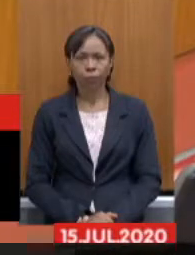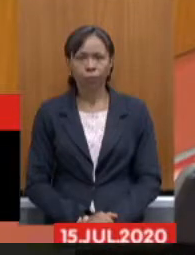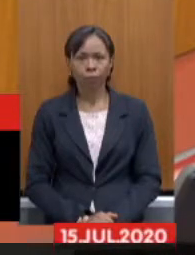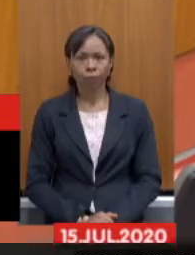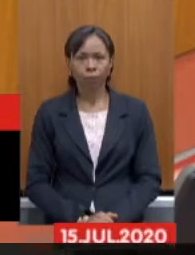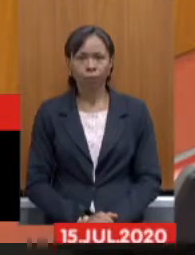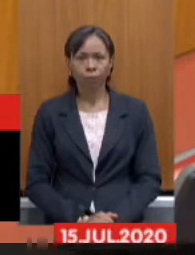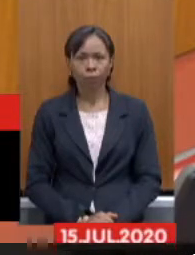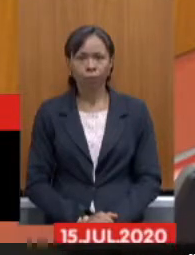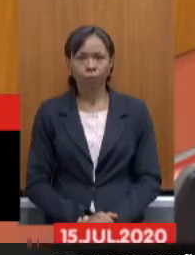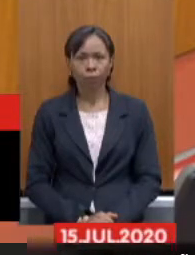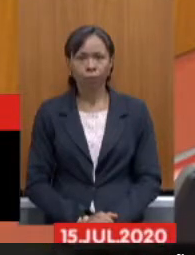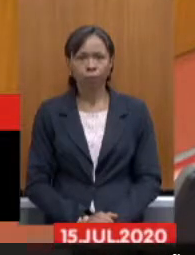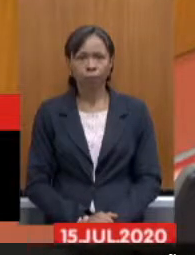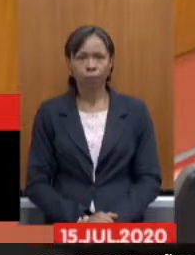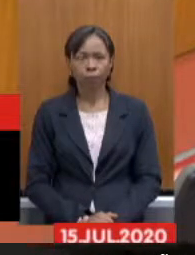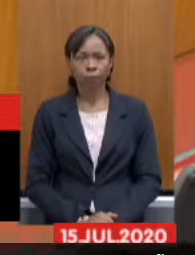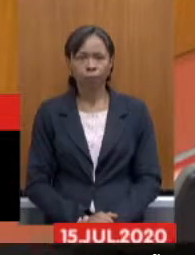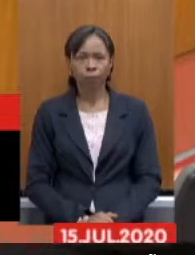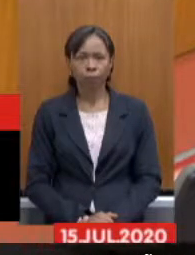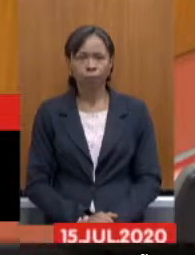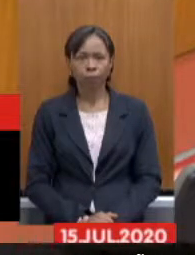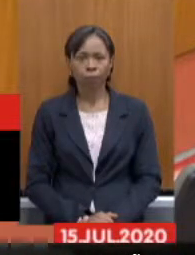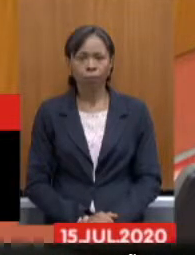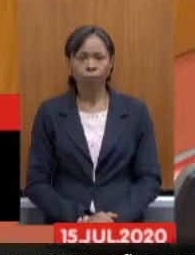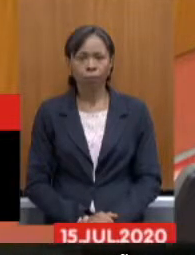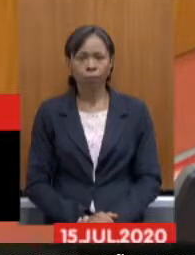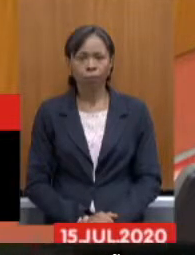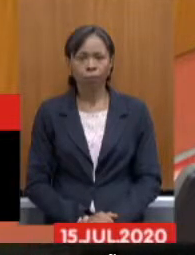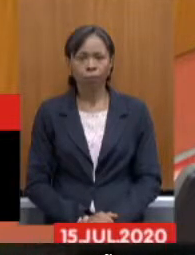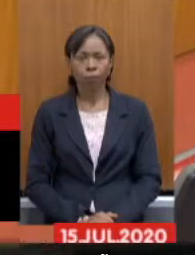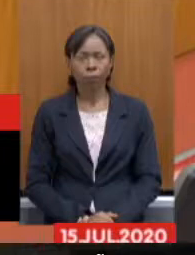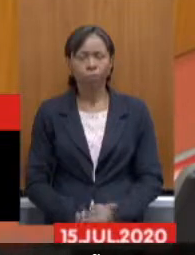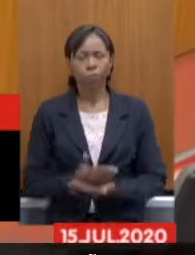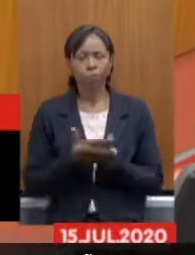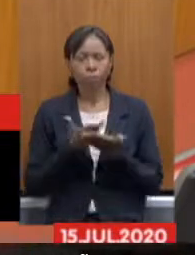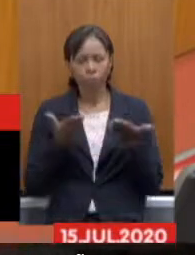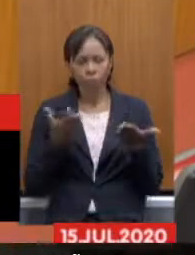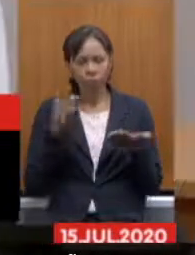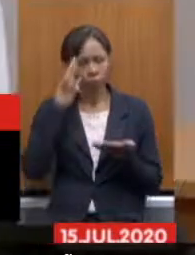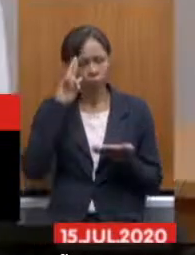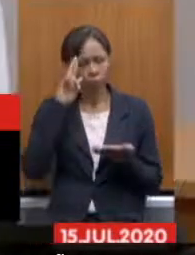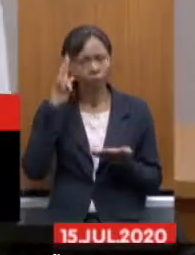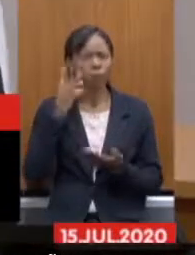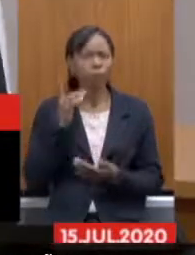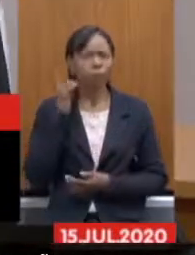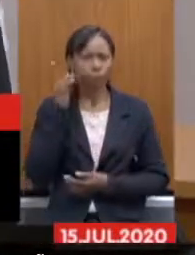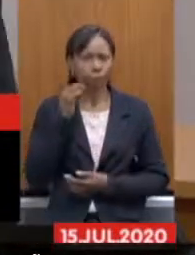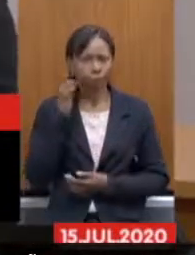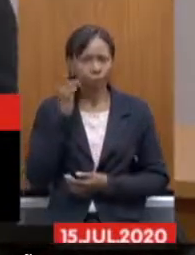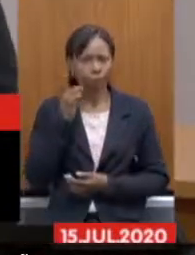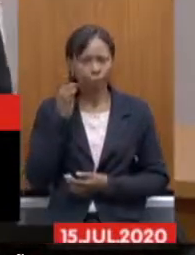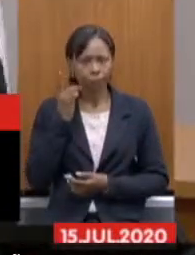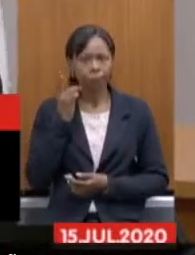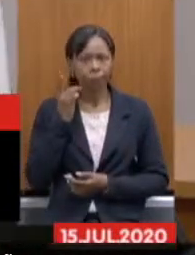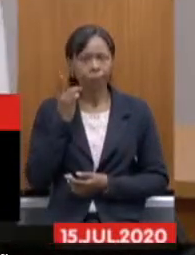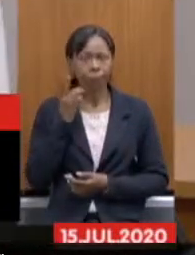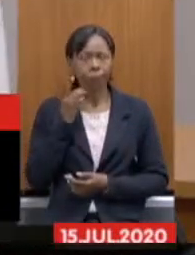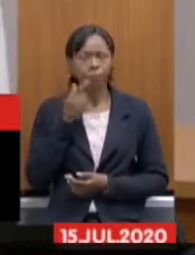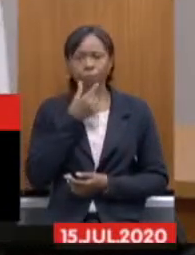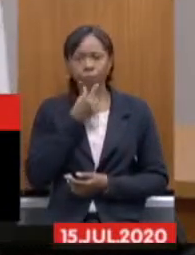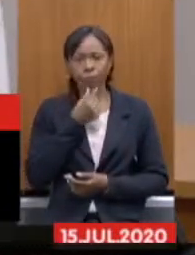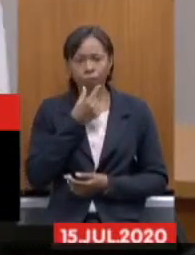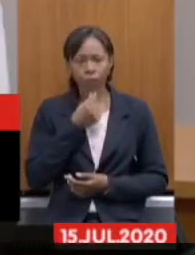aí e aí os excelentíssimos de patos a silent